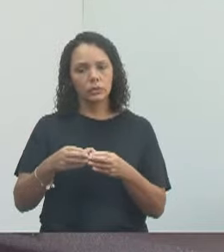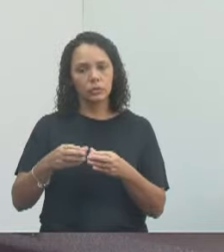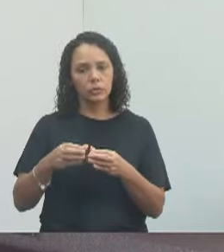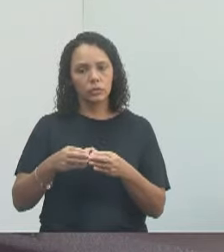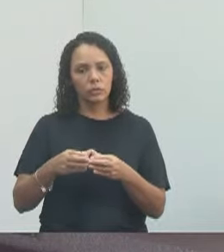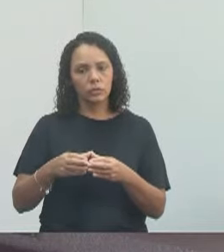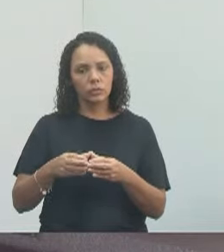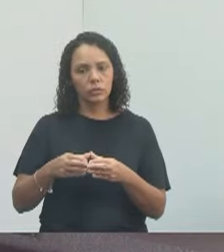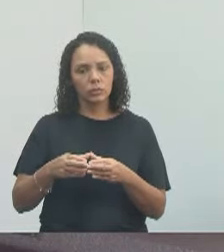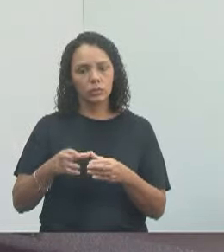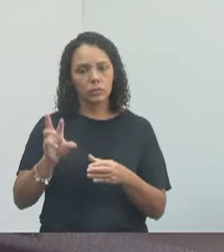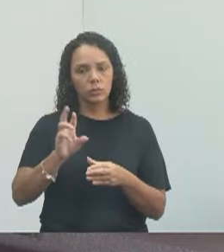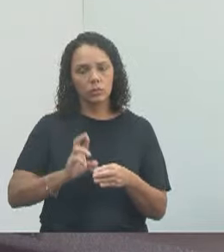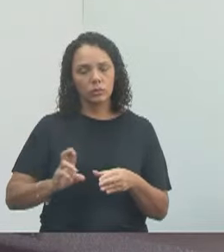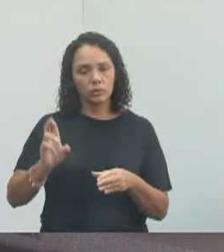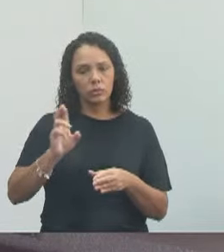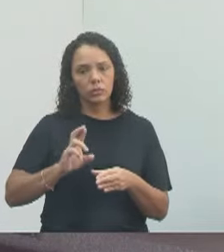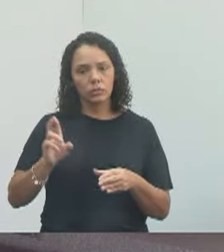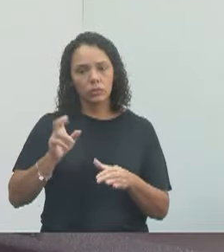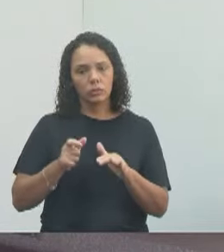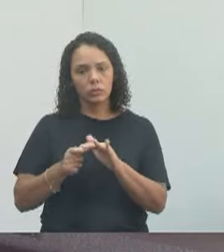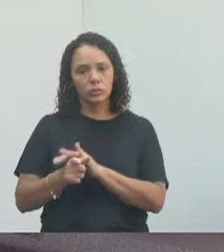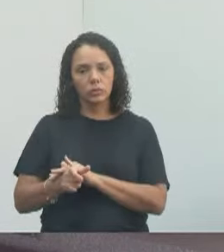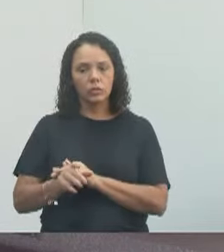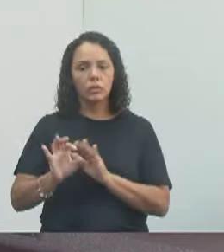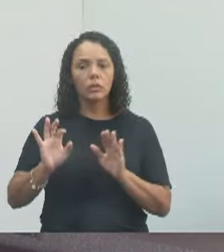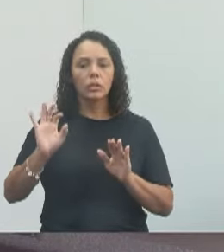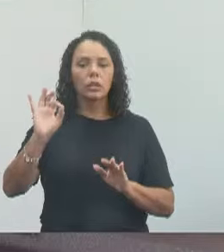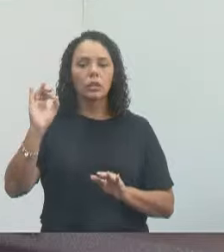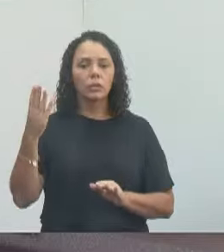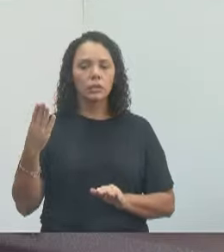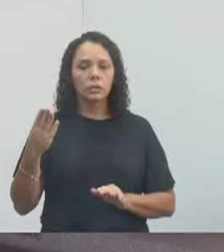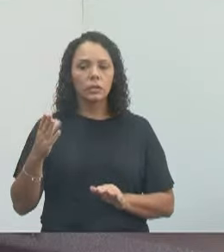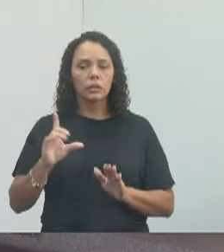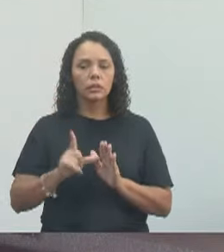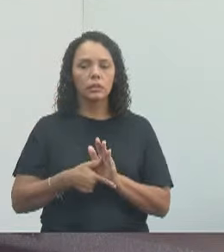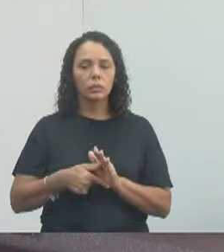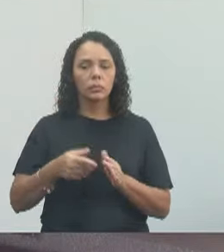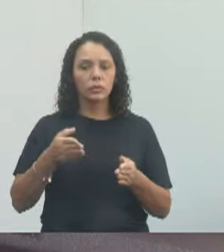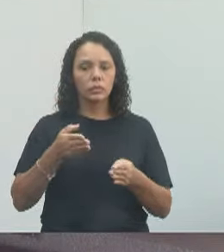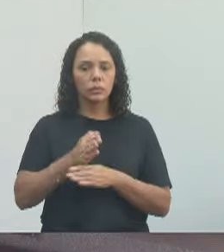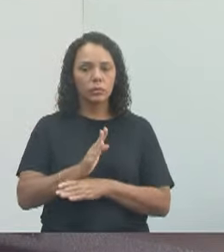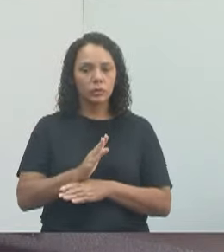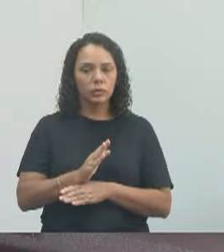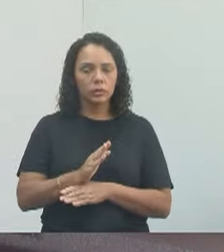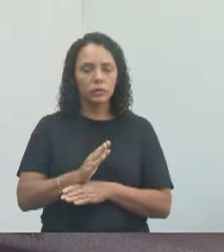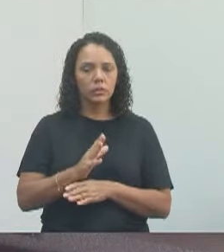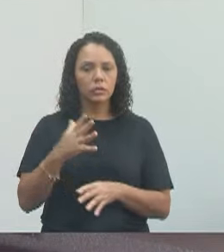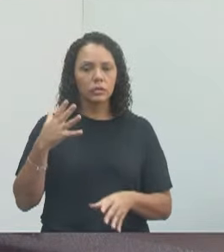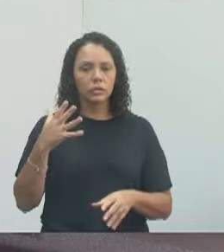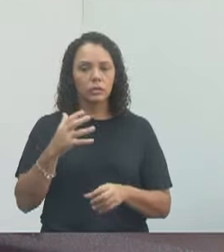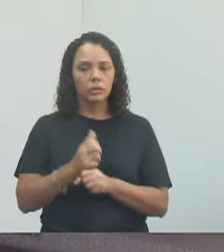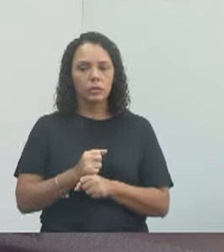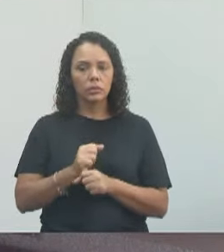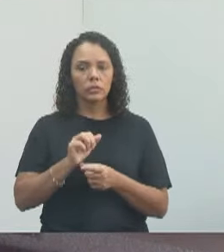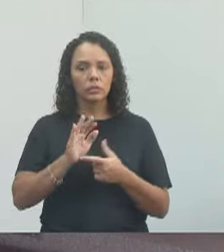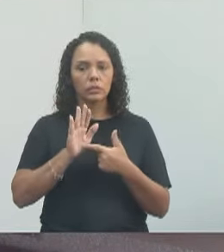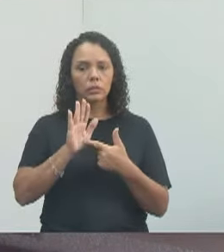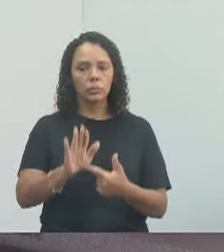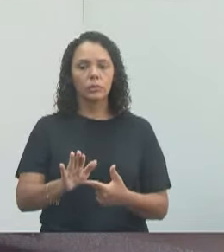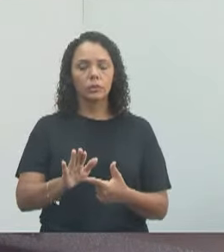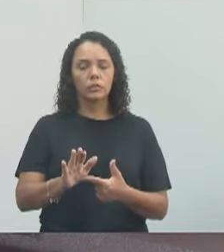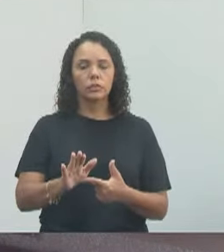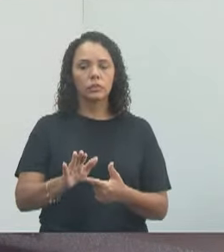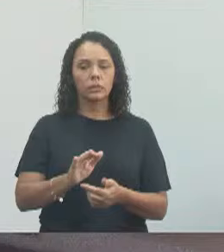vistas de fiscalização de aplicação dos recursos são realizados Após a aprovação contábil da apresentação das